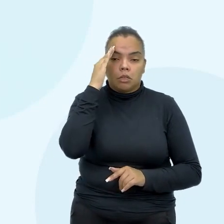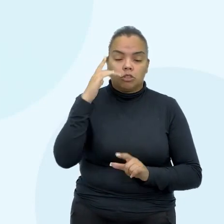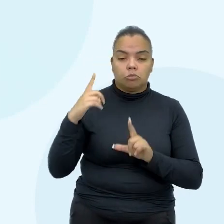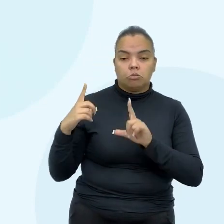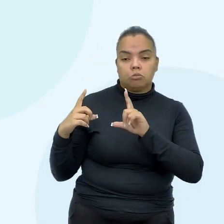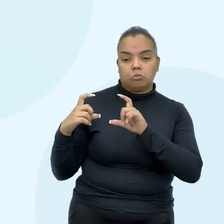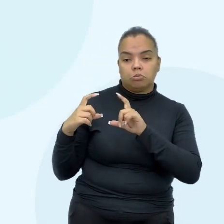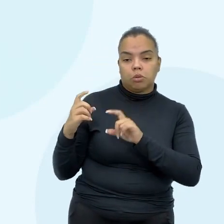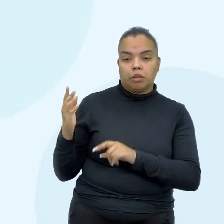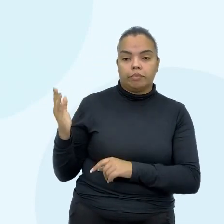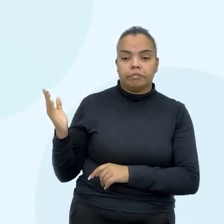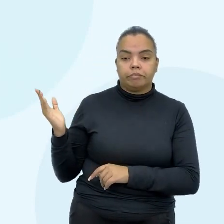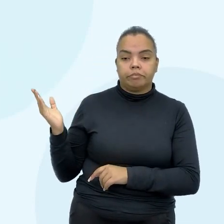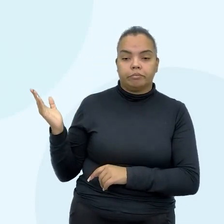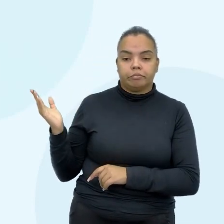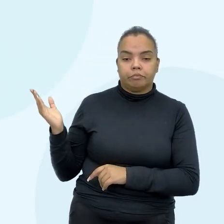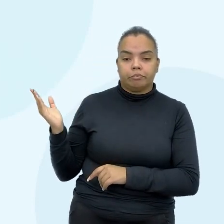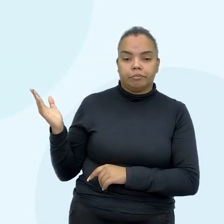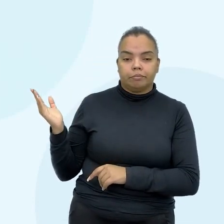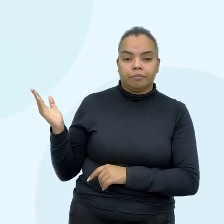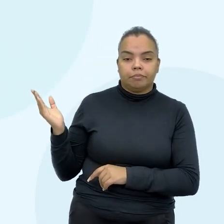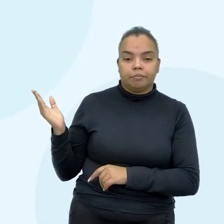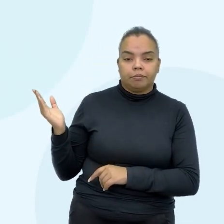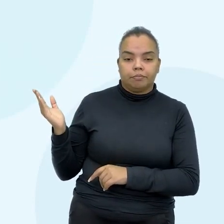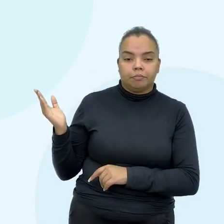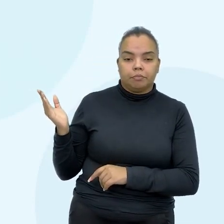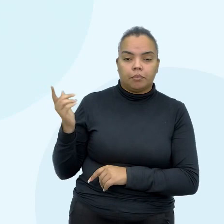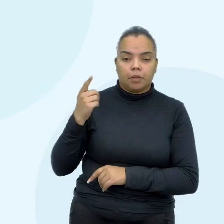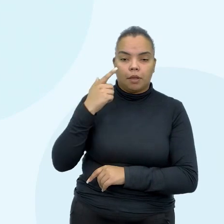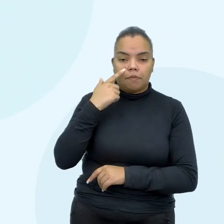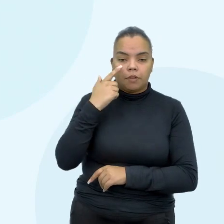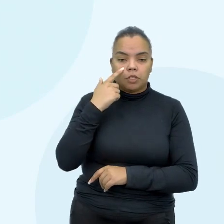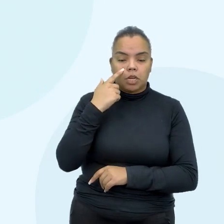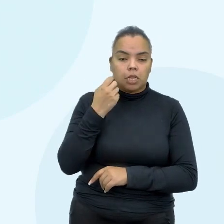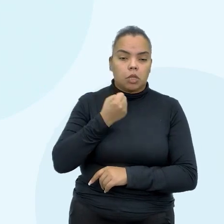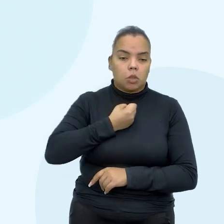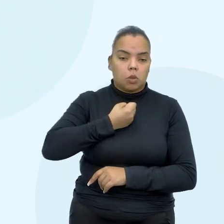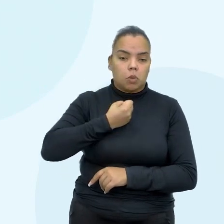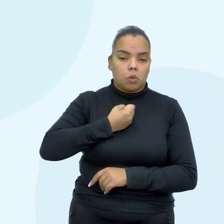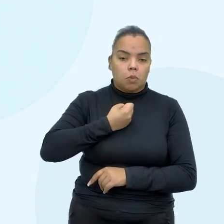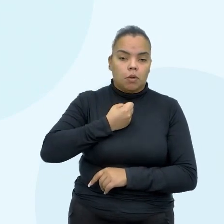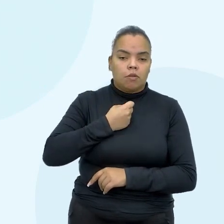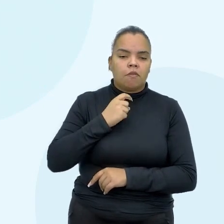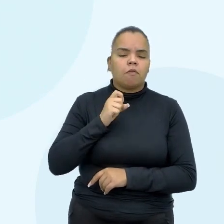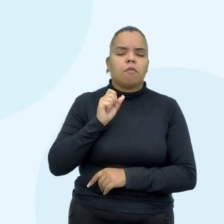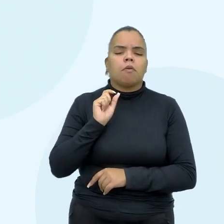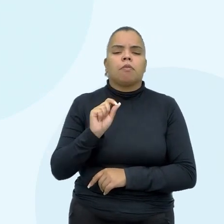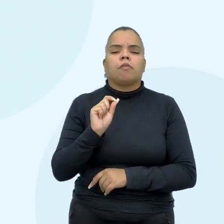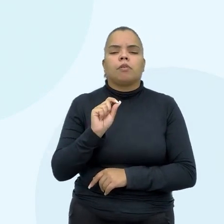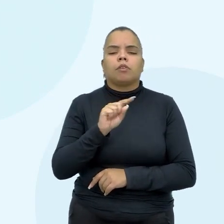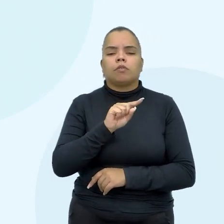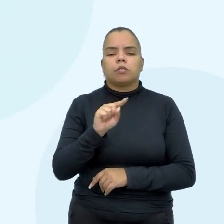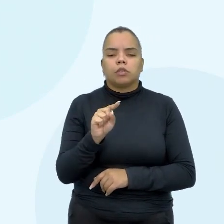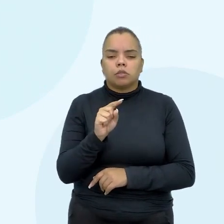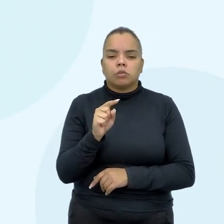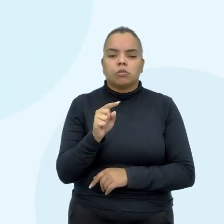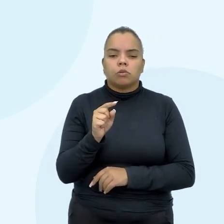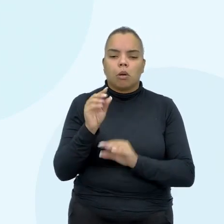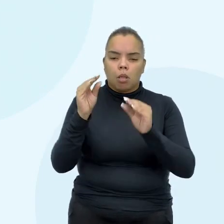as considerações sobre essa imagem. Veja que elas têm numerações e vamos ver o que vocês colocam aí para nós no